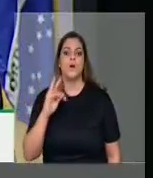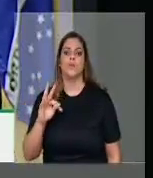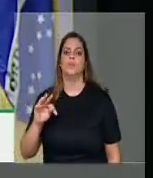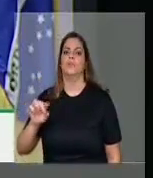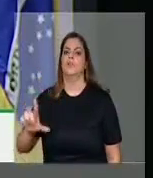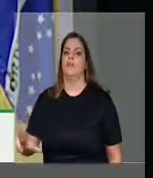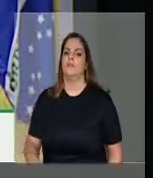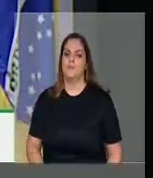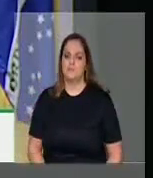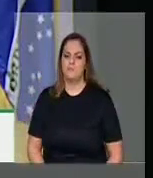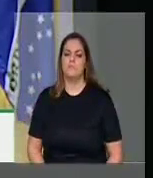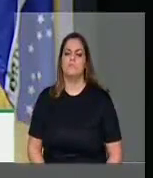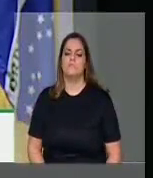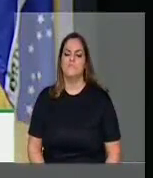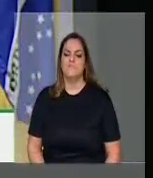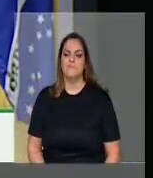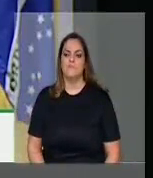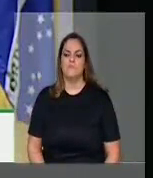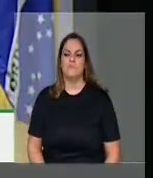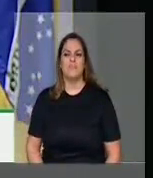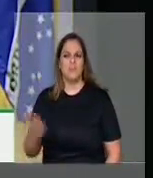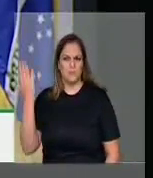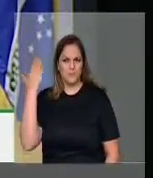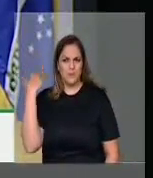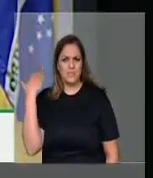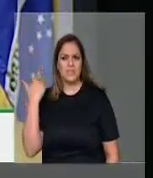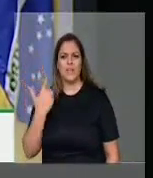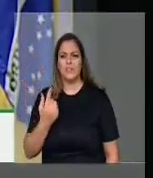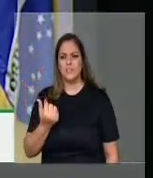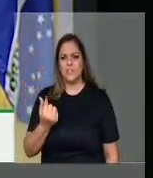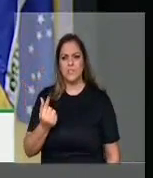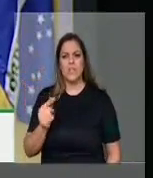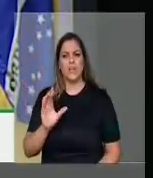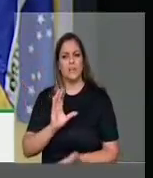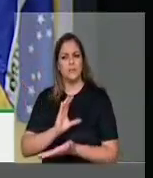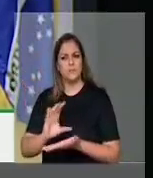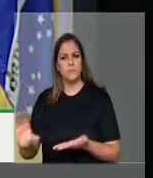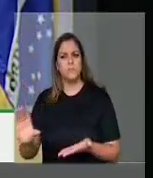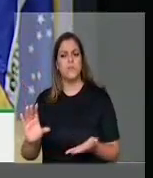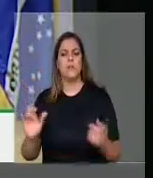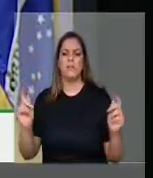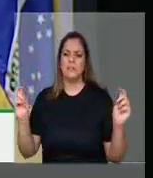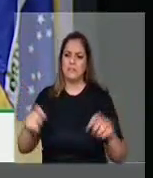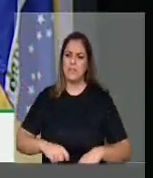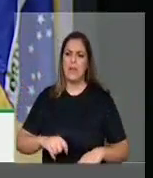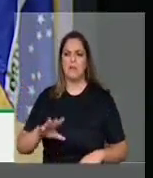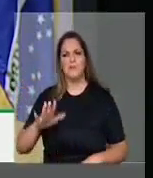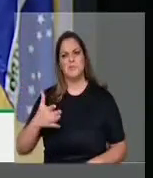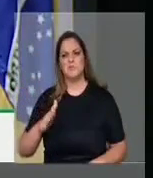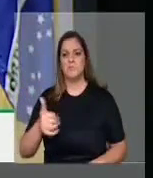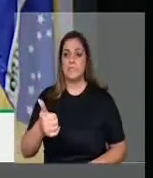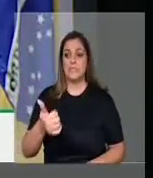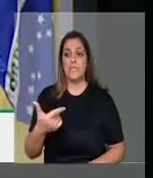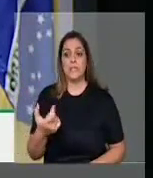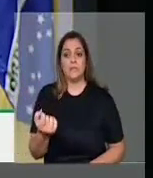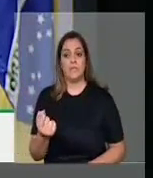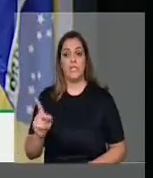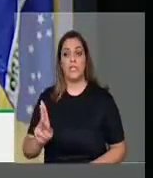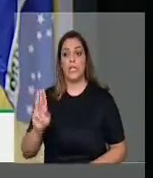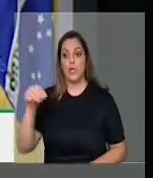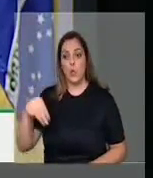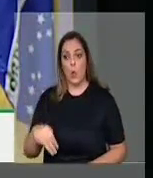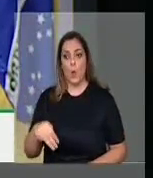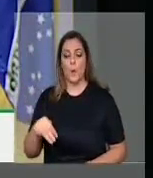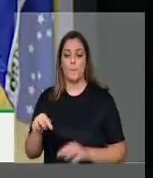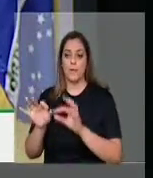Na época, a liberação de recursos dava para fazer 120 quilômetros.